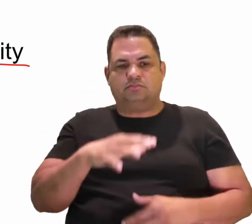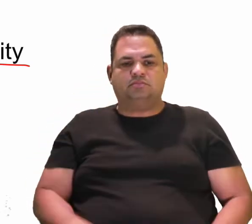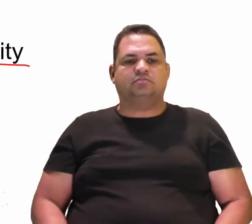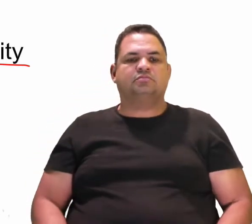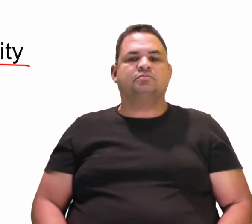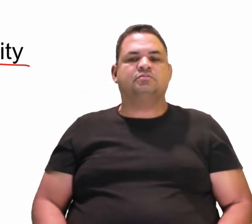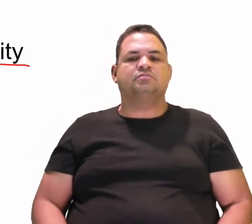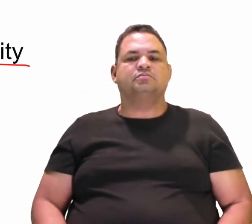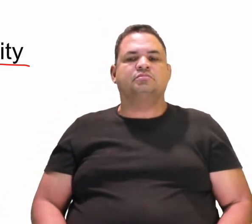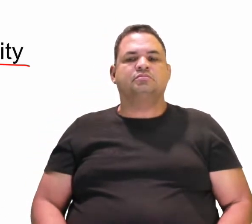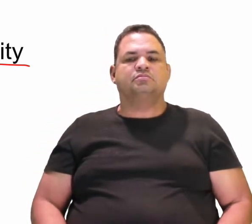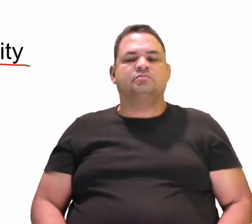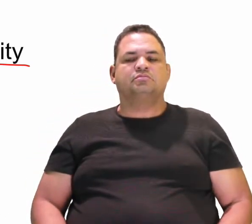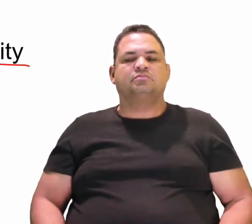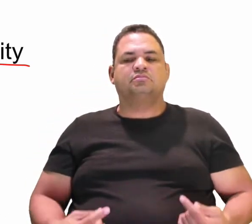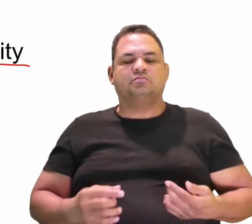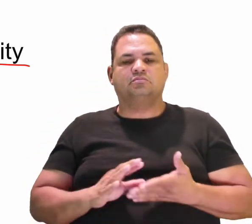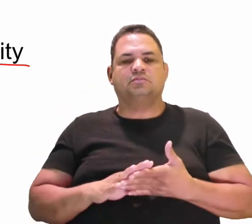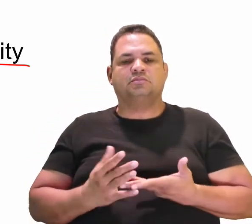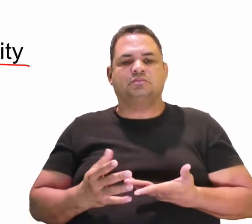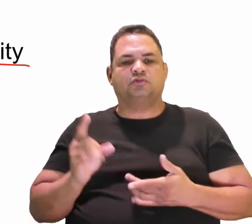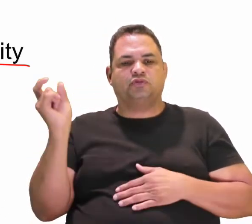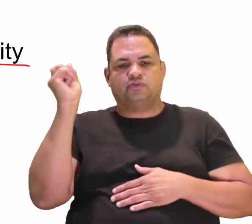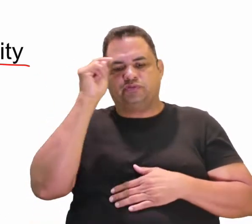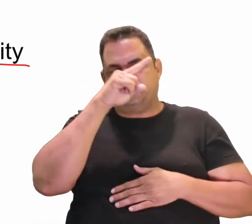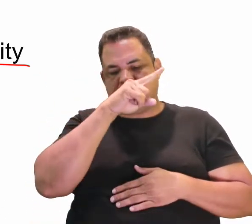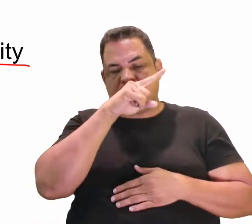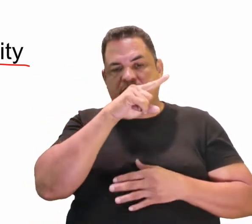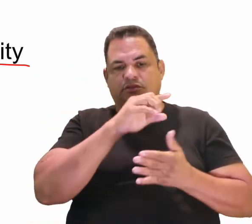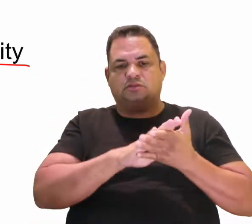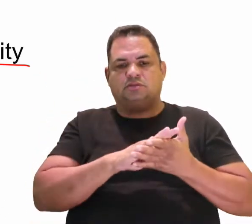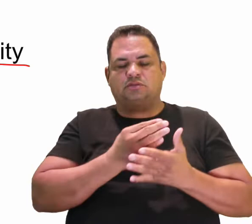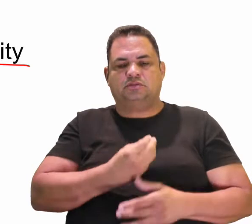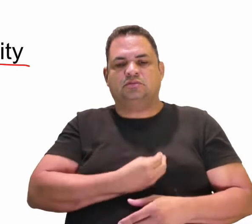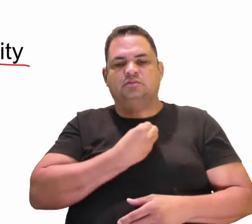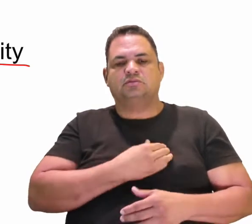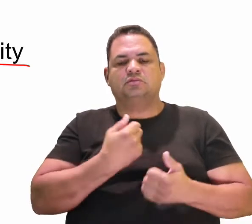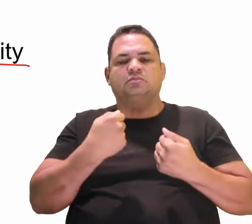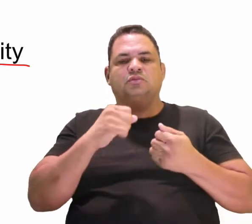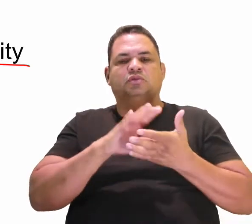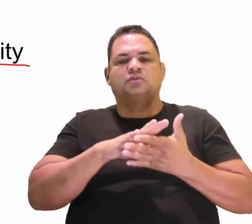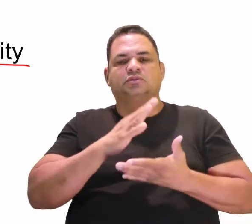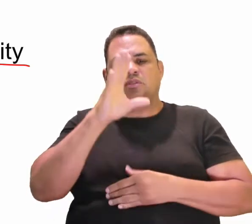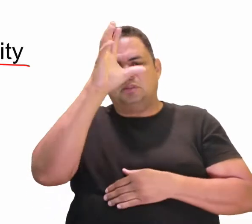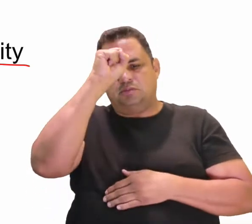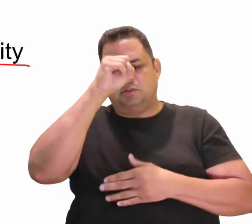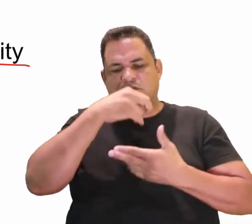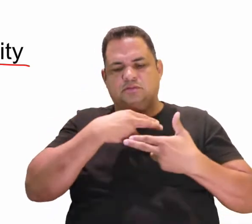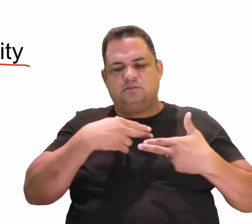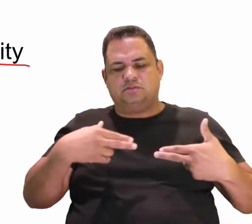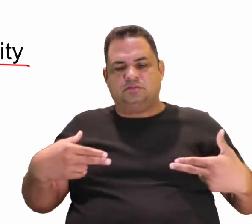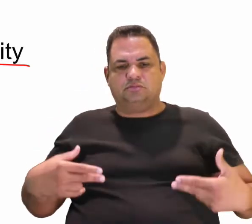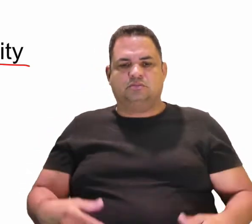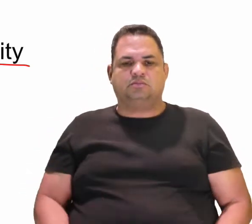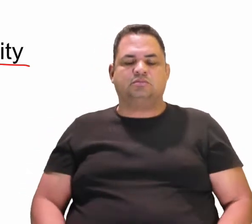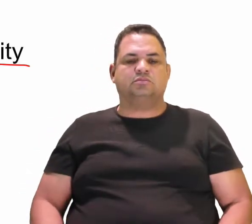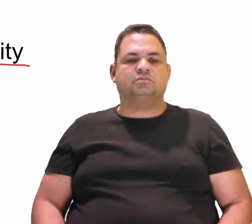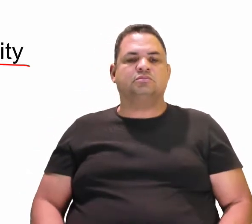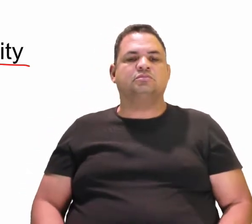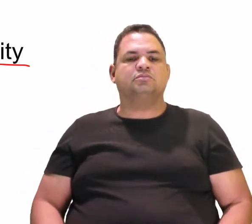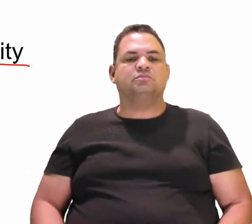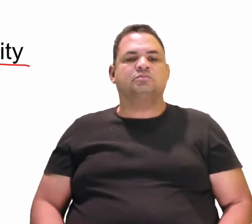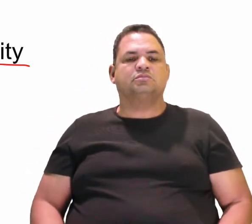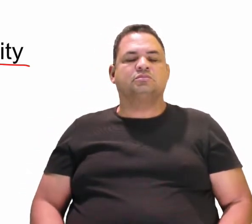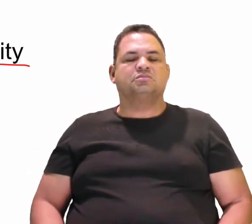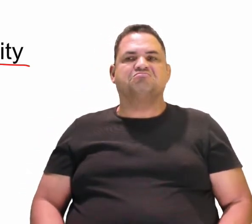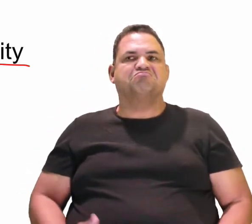né? Então, dessa diversidade da vida, a gente pode aprender muitas lições. São muitas lições. Muitas vezes a